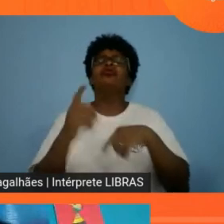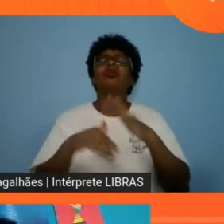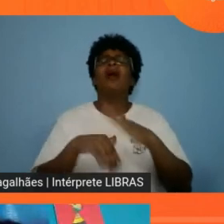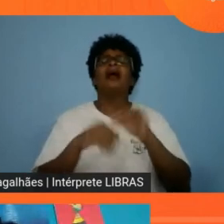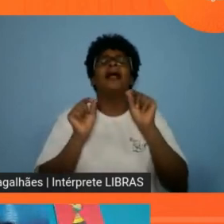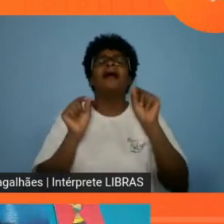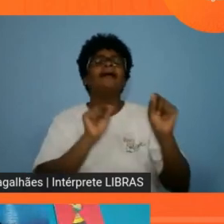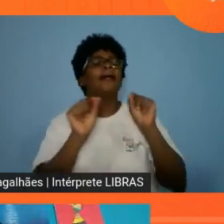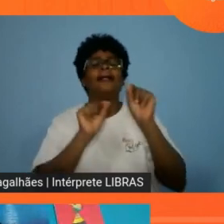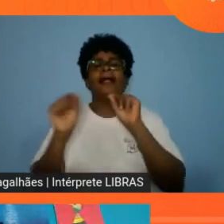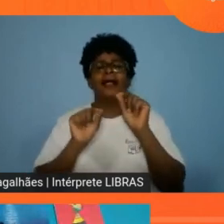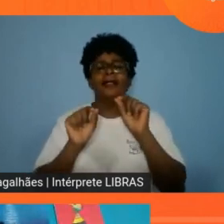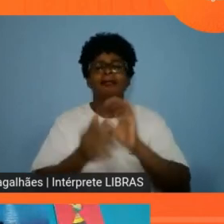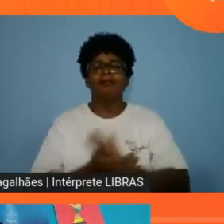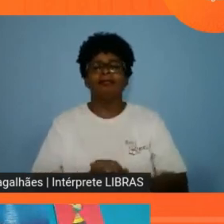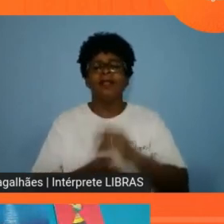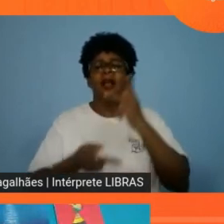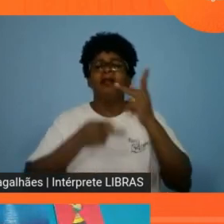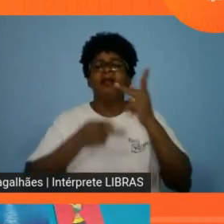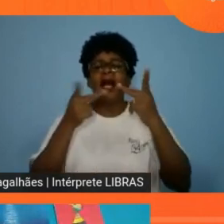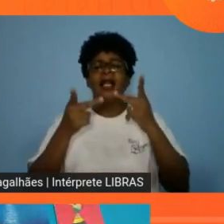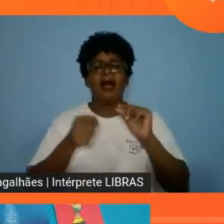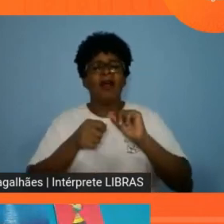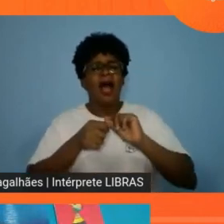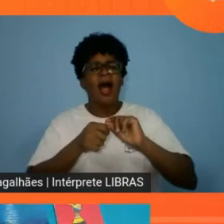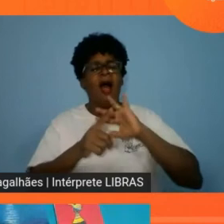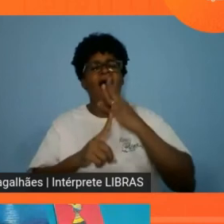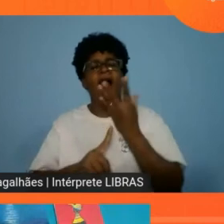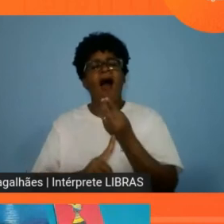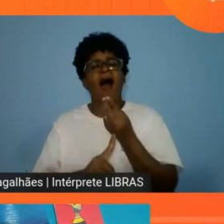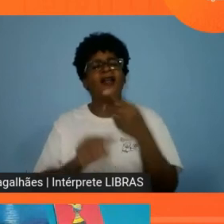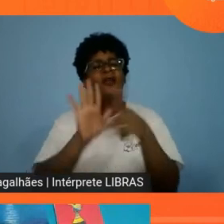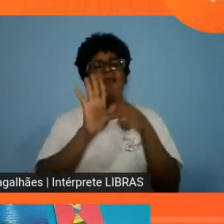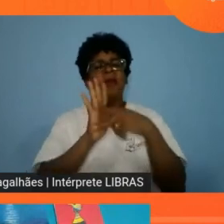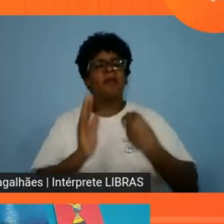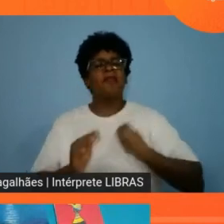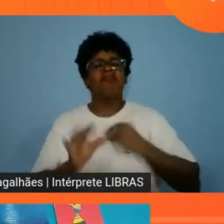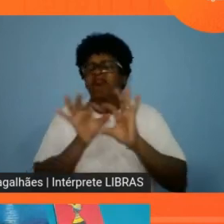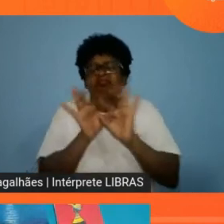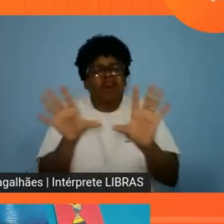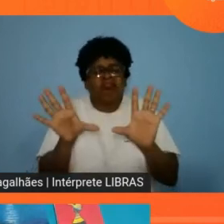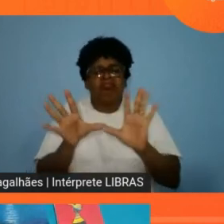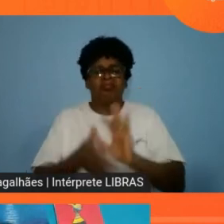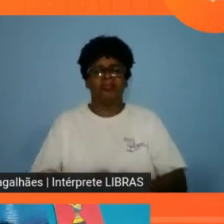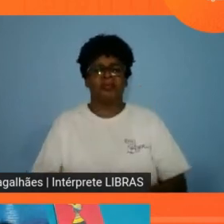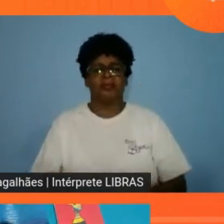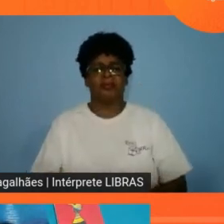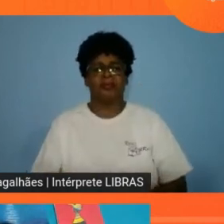para estar falando sobre a arte, sobre você, meninas. Fiquem à vontade.